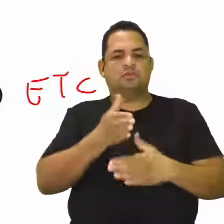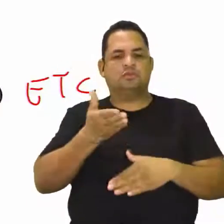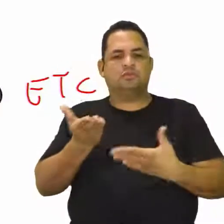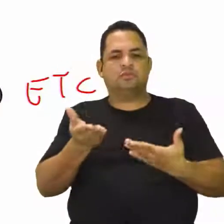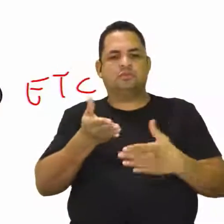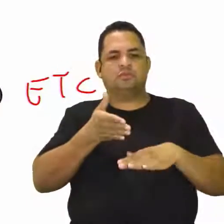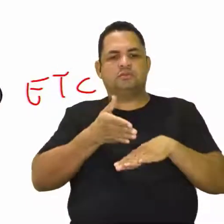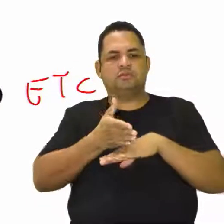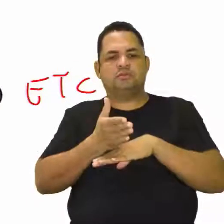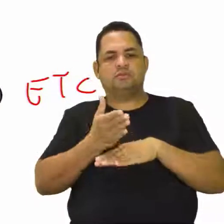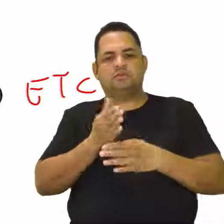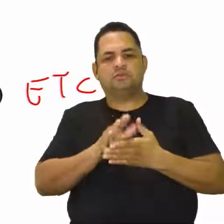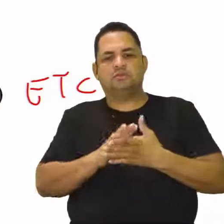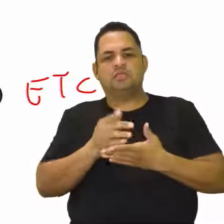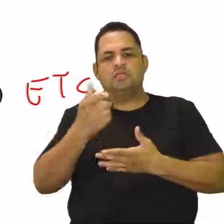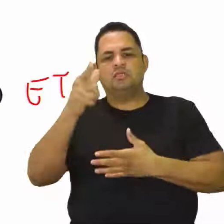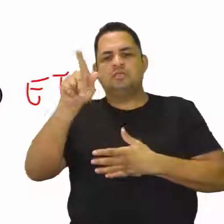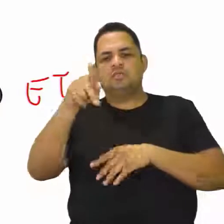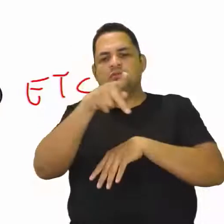entrar muito mais